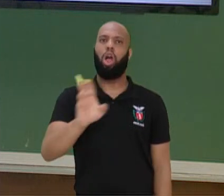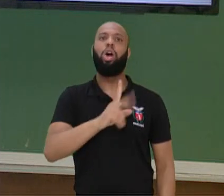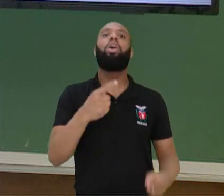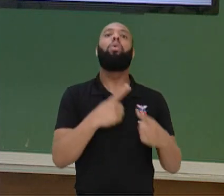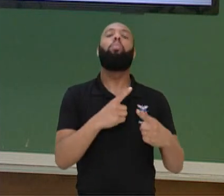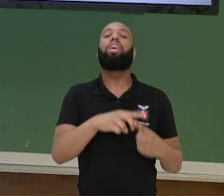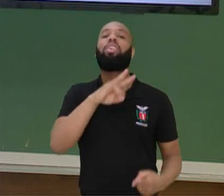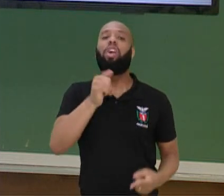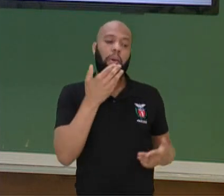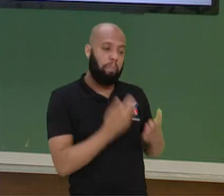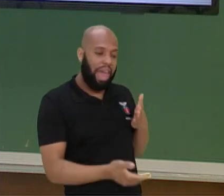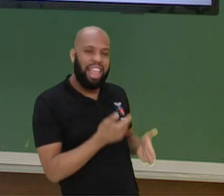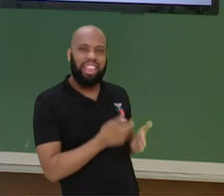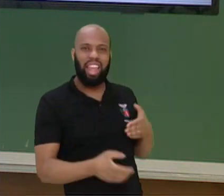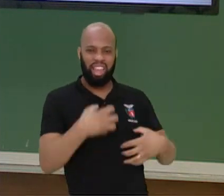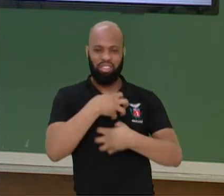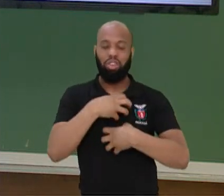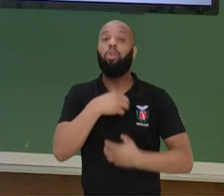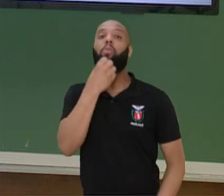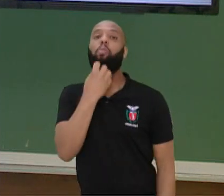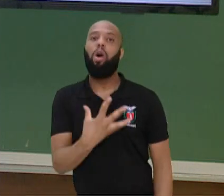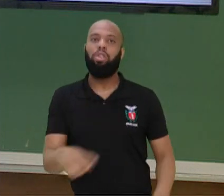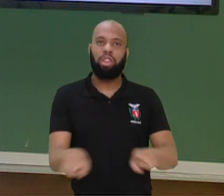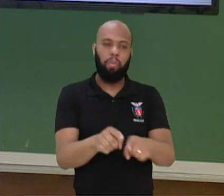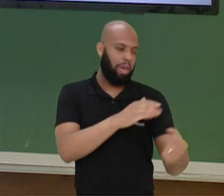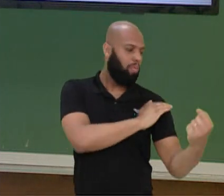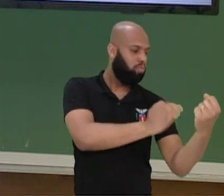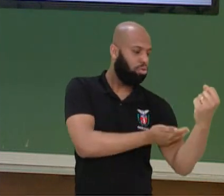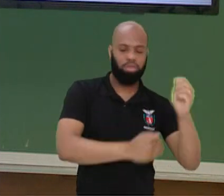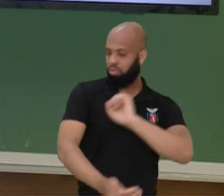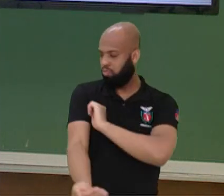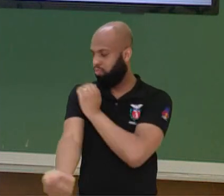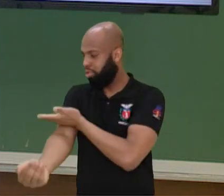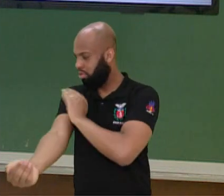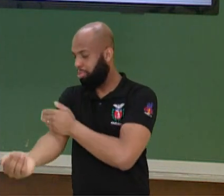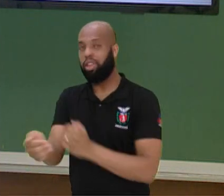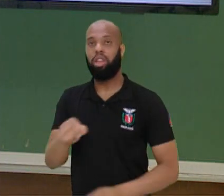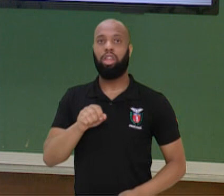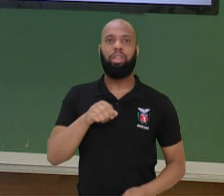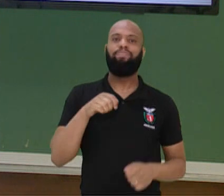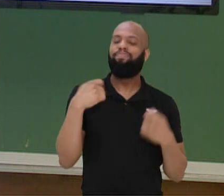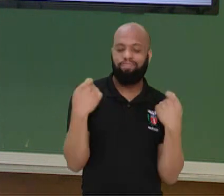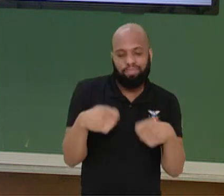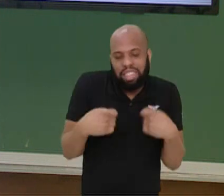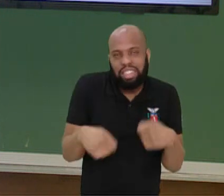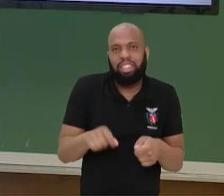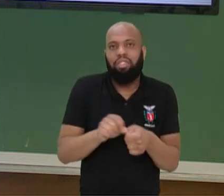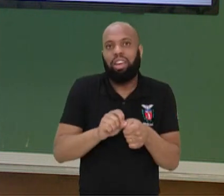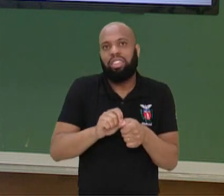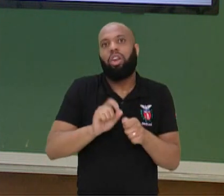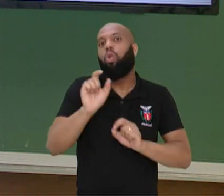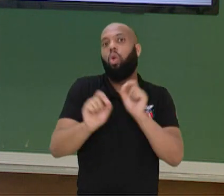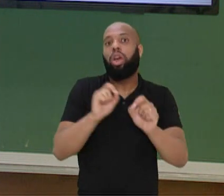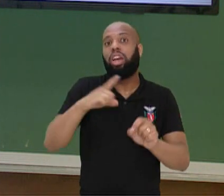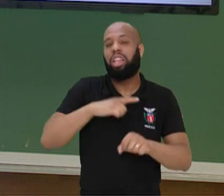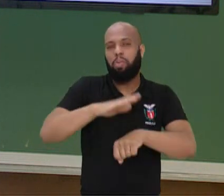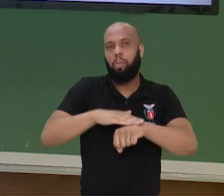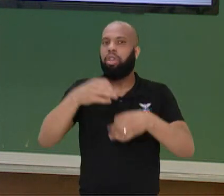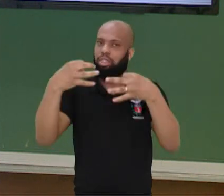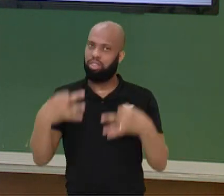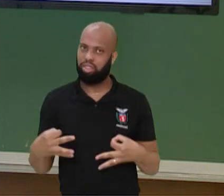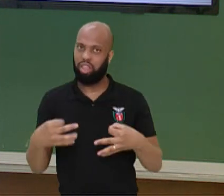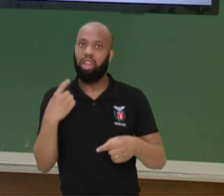você vai perder rendimento e também você perde a potencialidade para desenvolver hipertrofia e